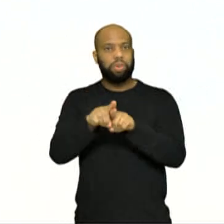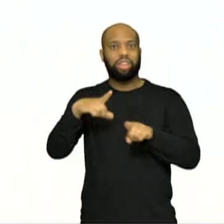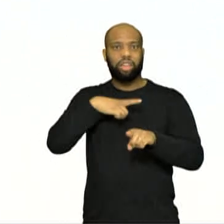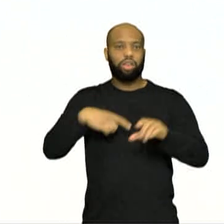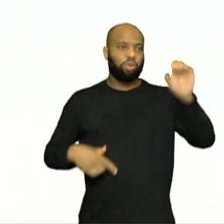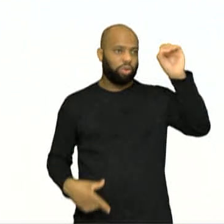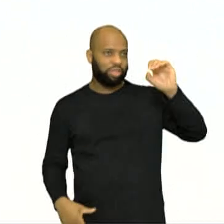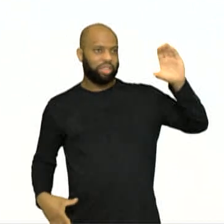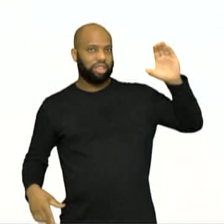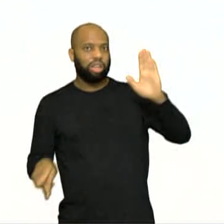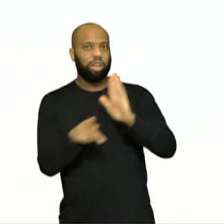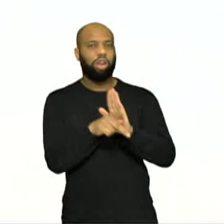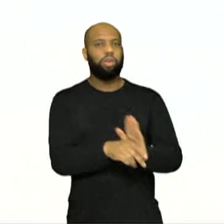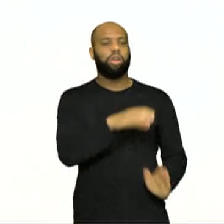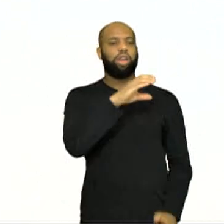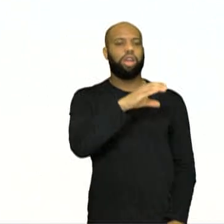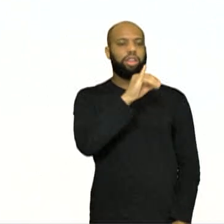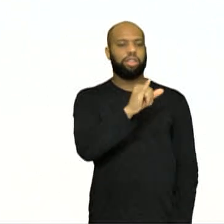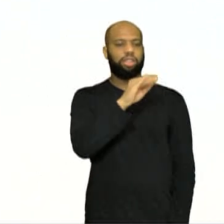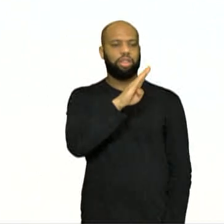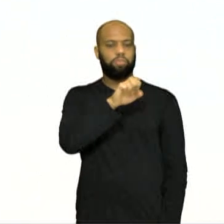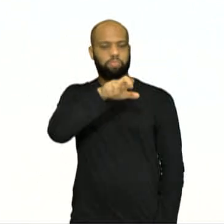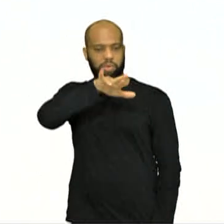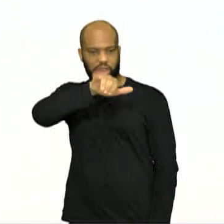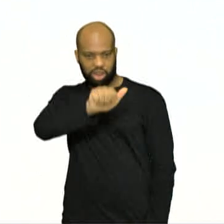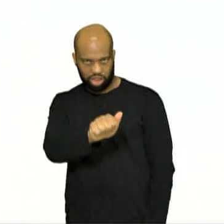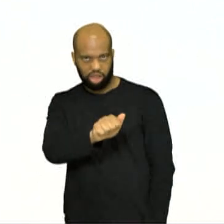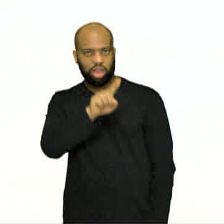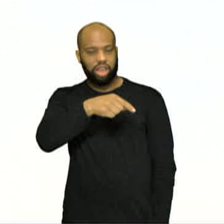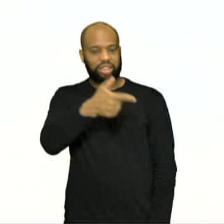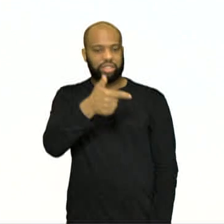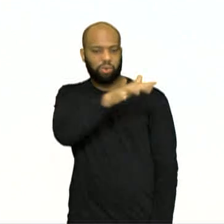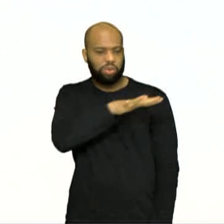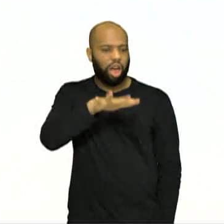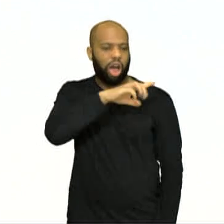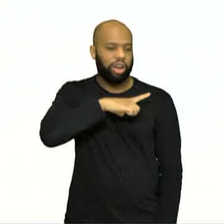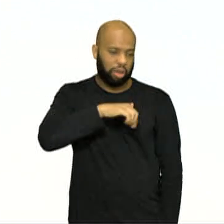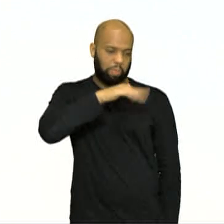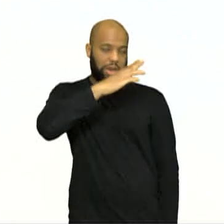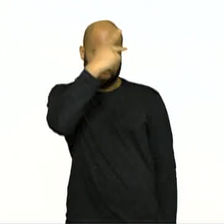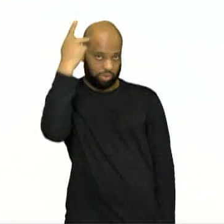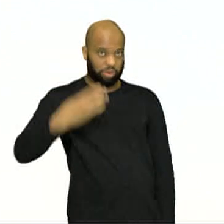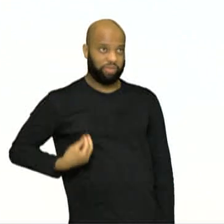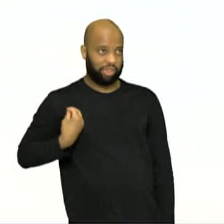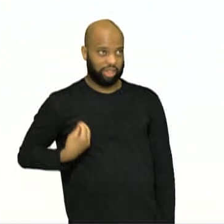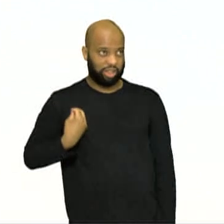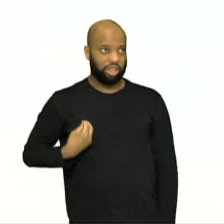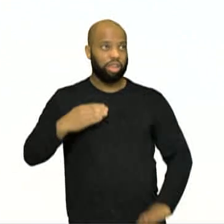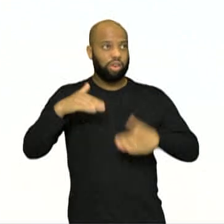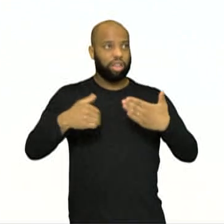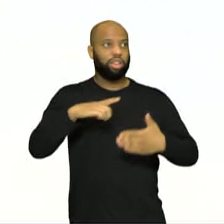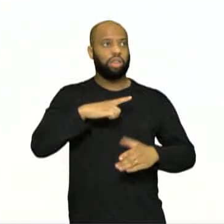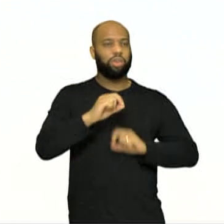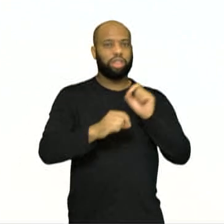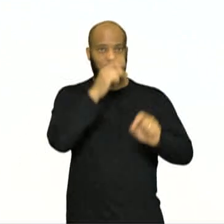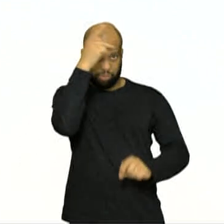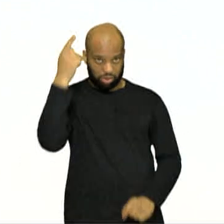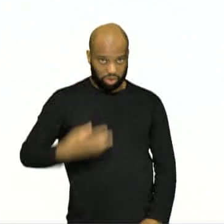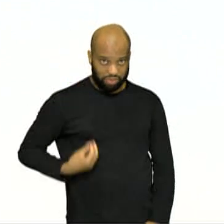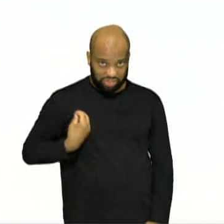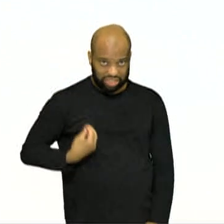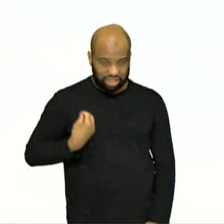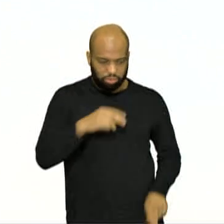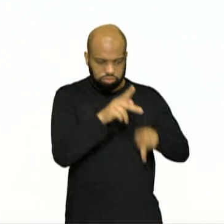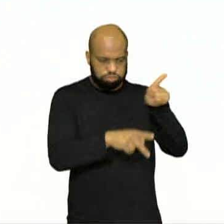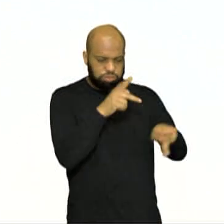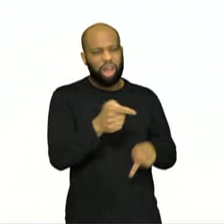da Sibéria, ou planície da Sibéria Ocidental, é a segunda área mais habitada do país. E quando eu falo de muito habitado, e Rússia, na verdade,